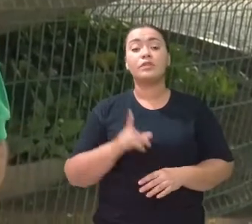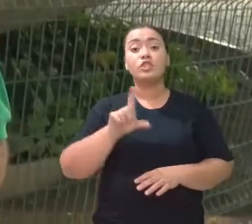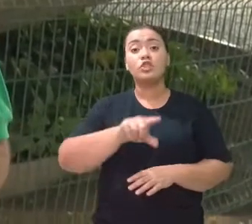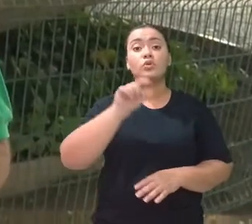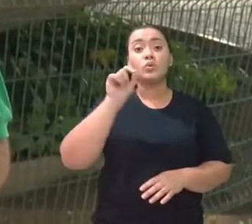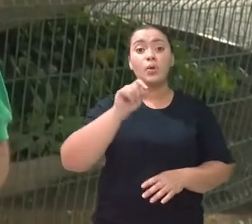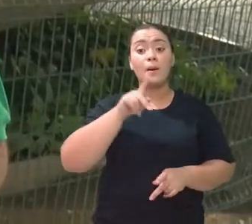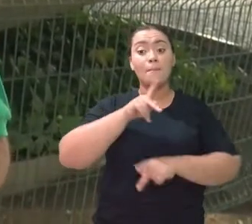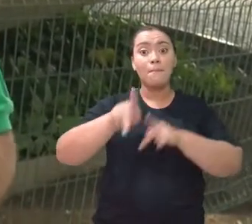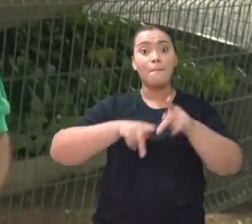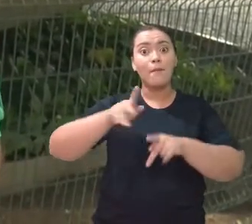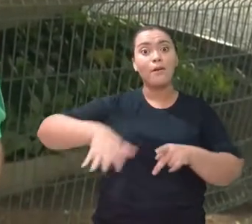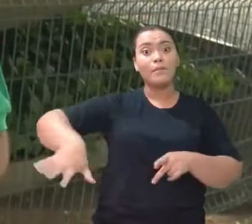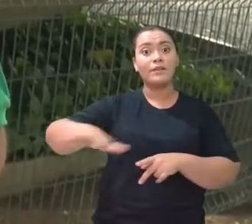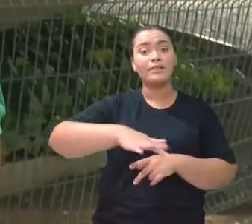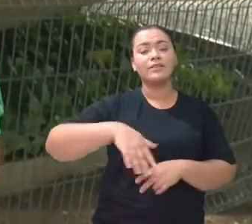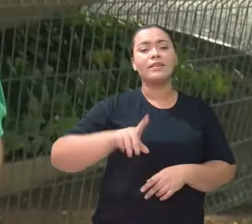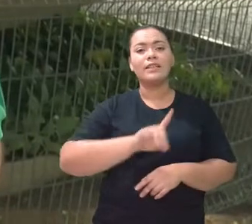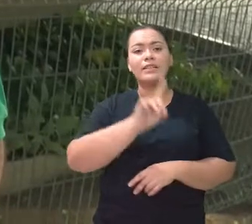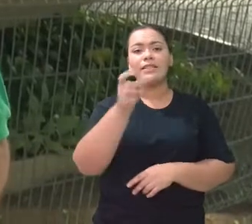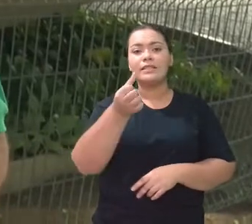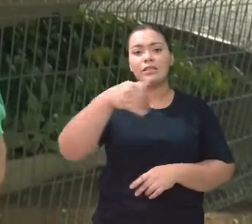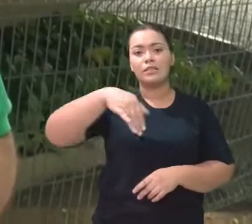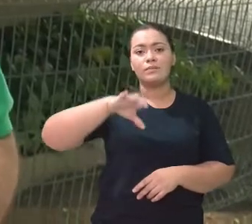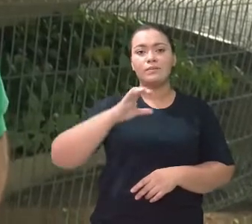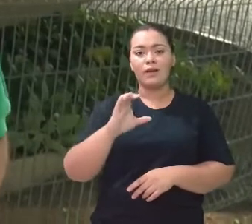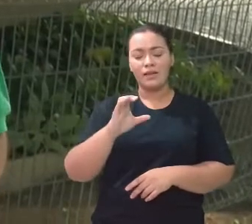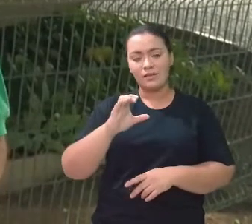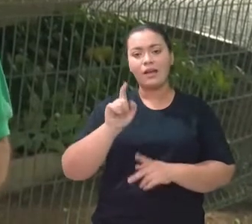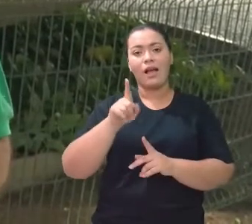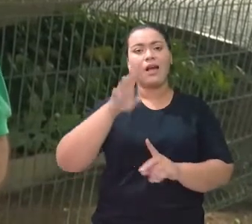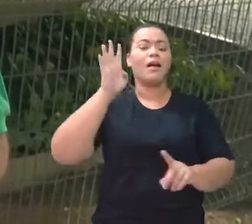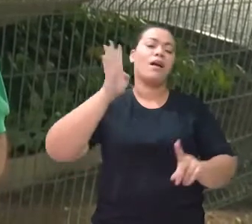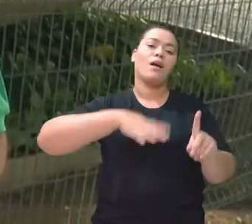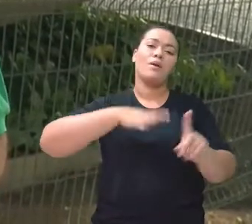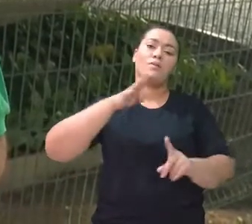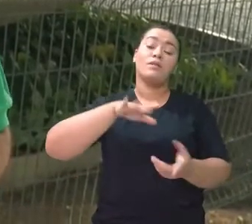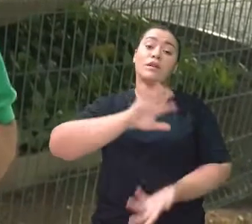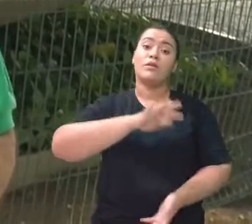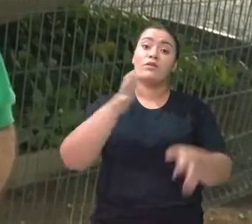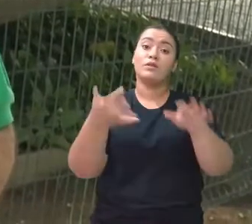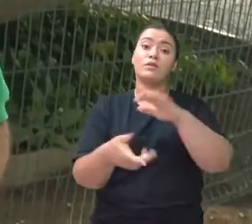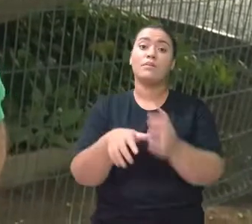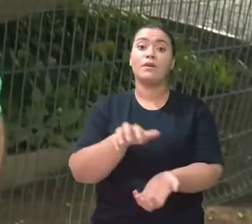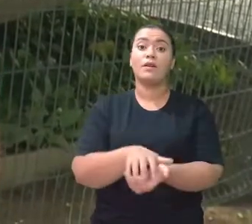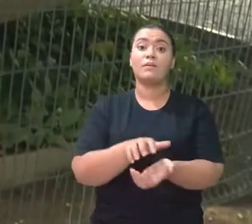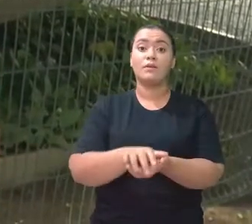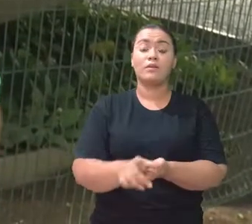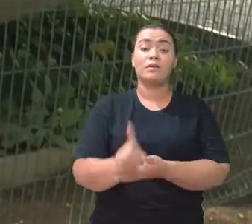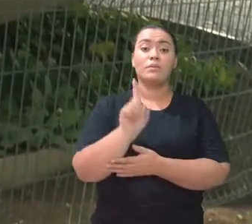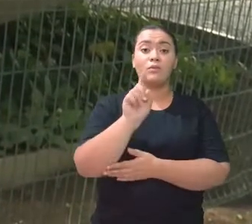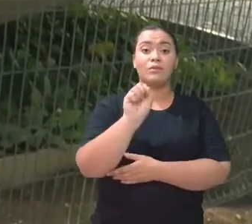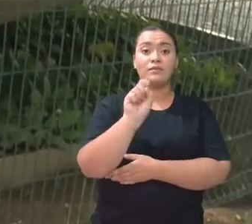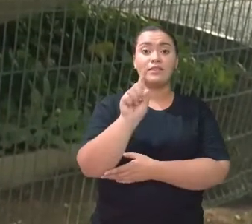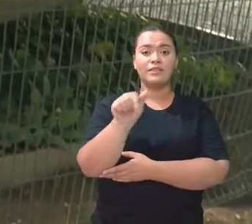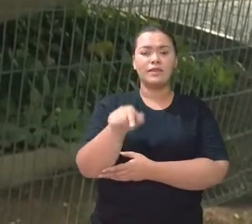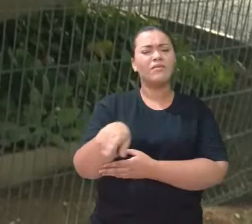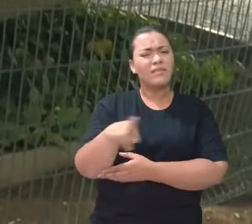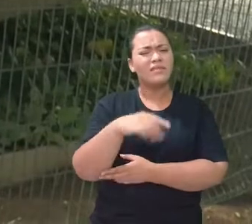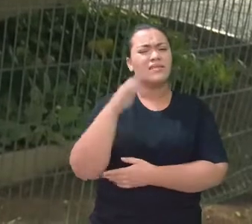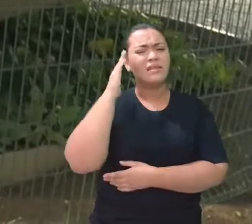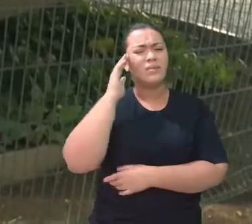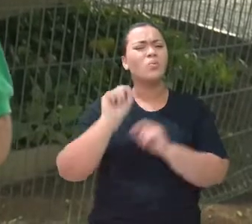escolhida pela população a data de 6 de março, em homenagem à Revolução Pernambucana de 1817. Mas você sabe o que